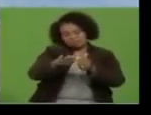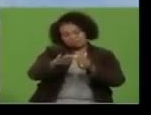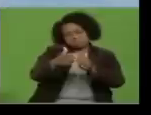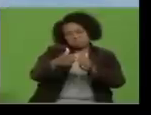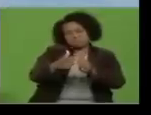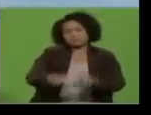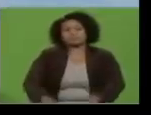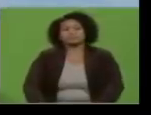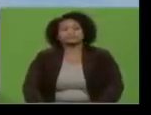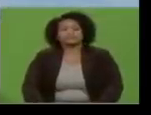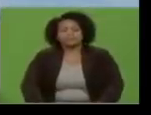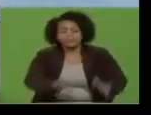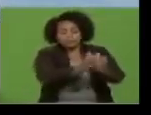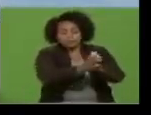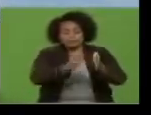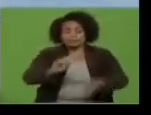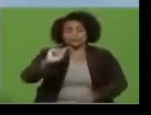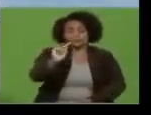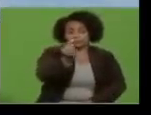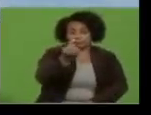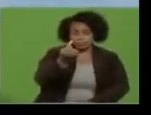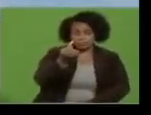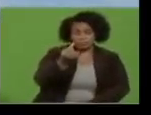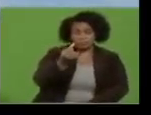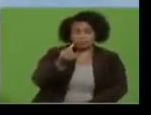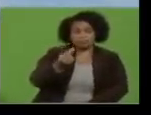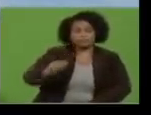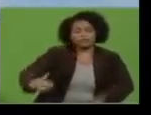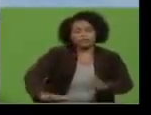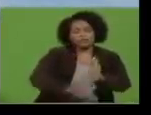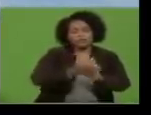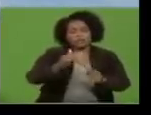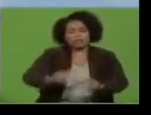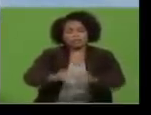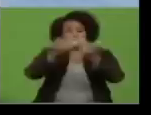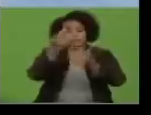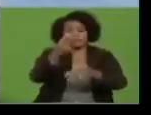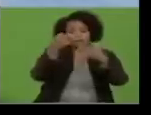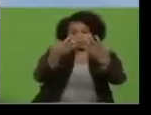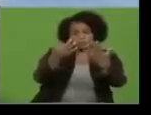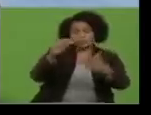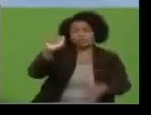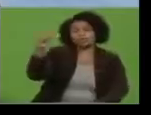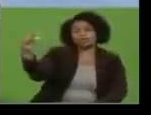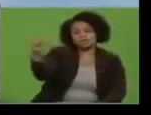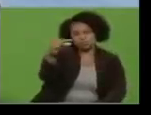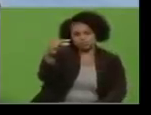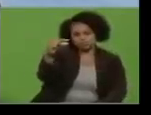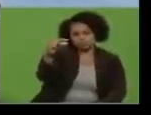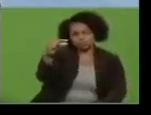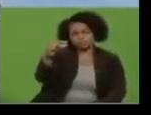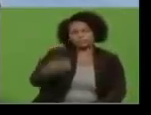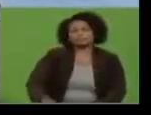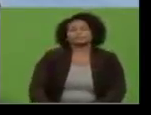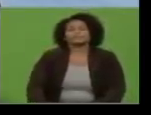Esta primeira fase terá início a 18 de agosto. Primeira